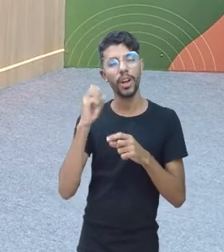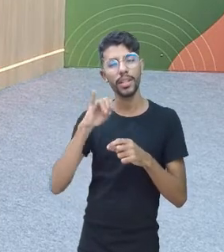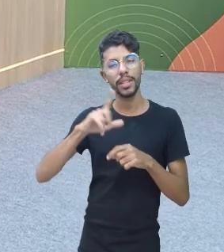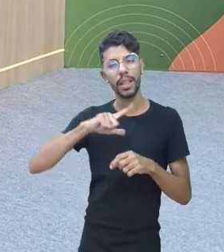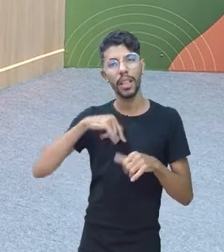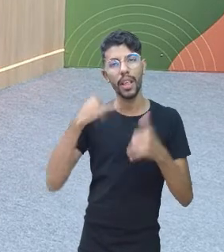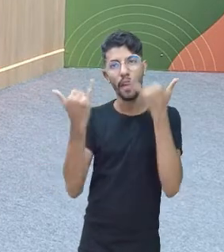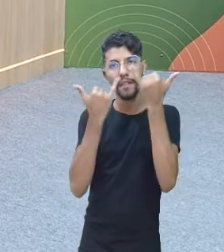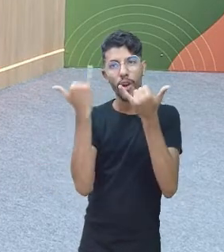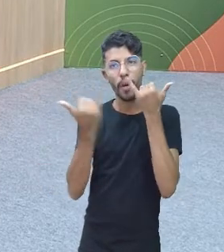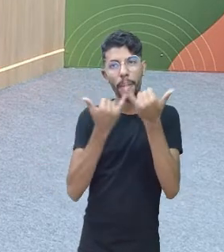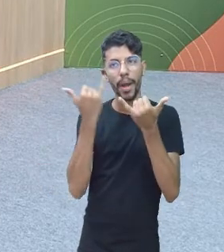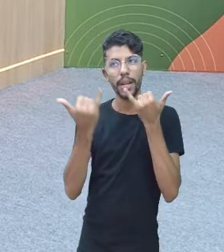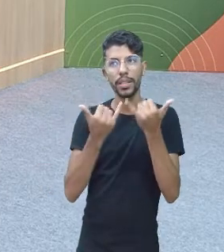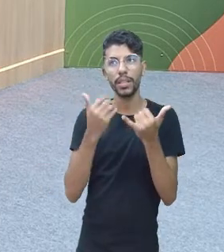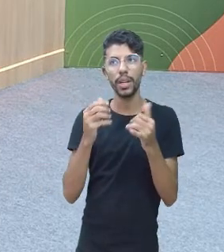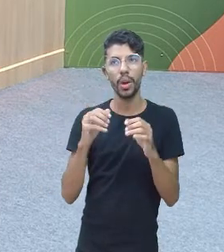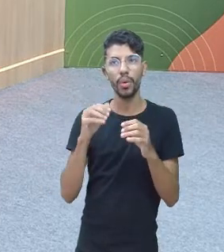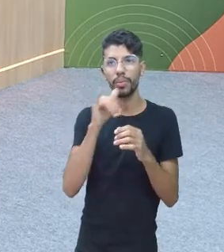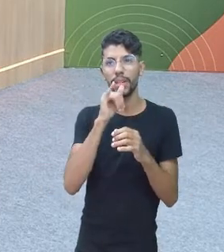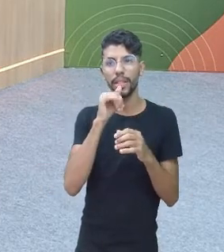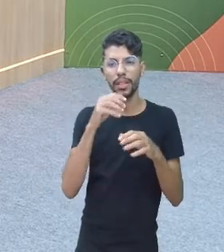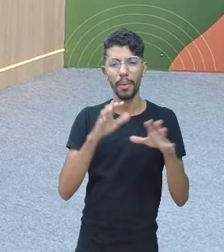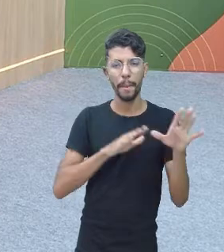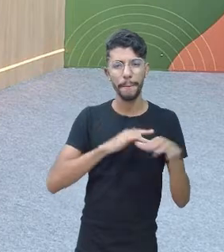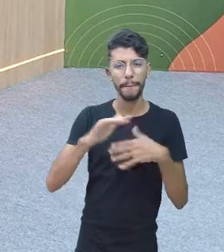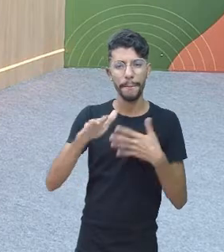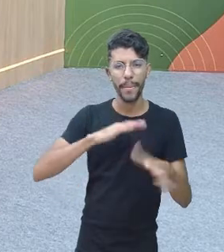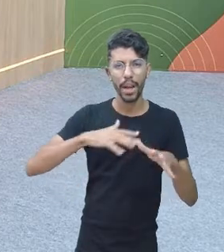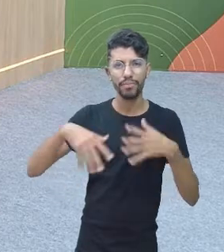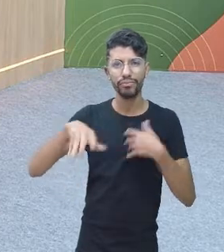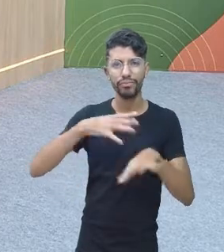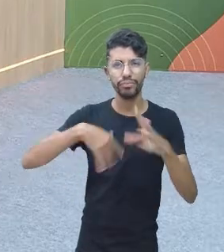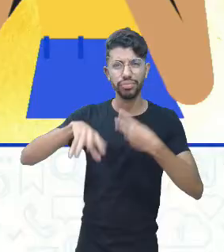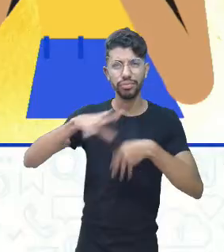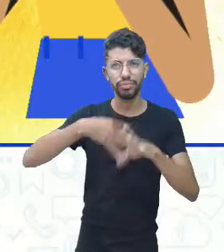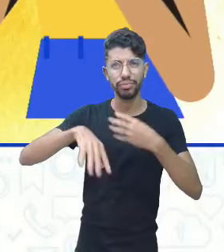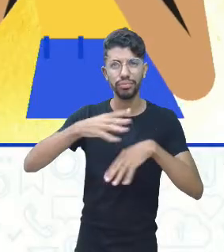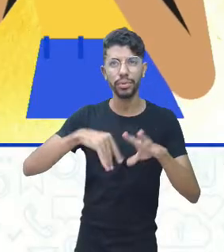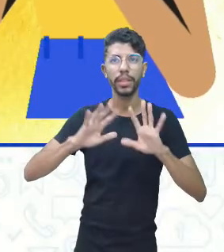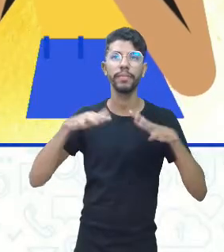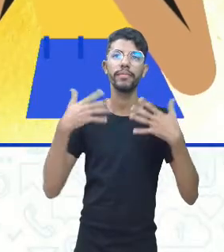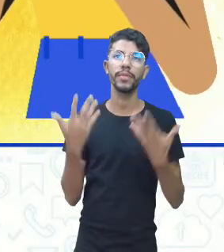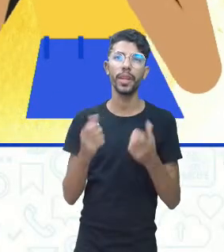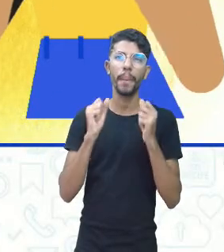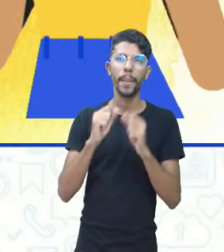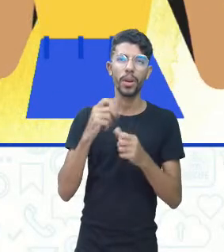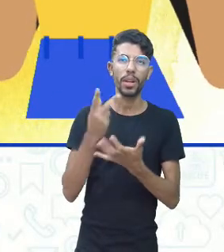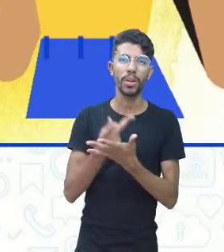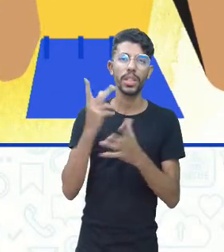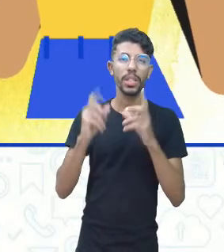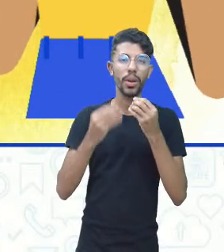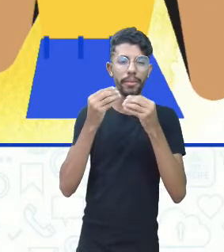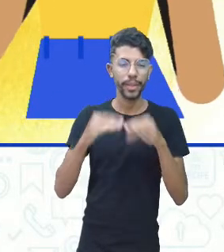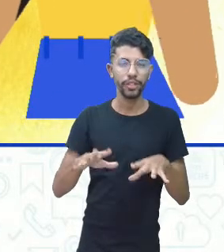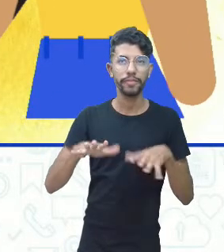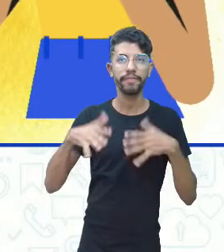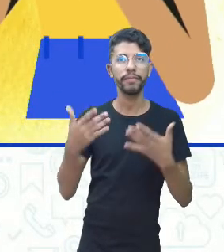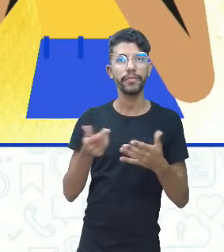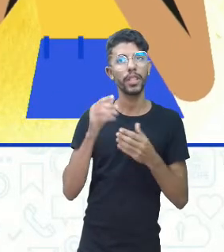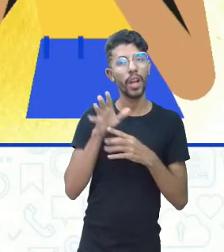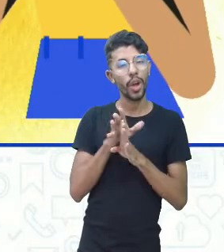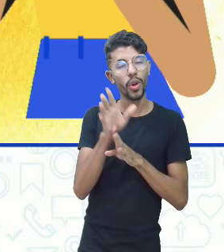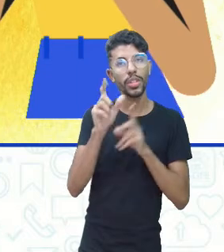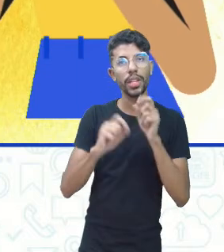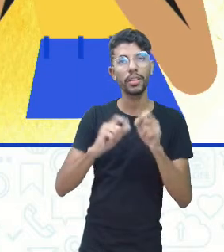ordem podem causar algum prejuízo de comunicação, tá certo? Então, é aconselhável que se mantenha uma ordem lógica dos